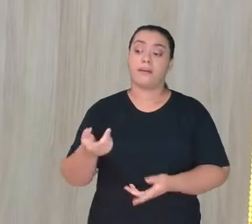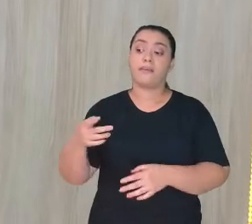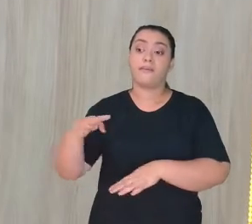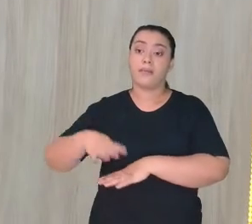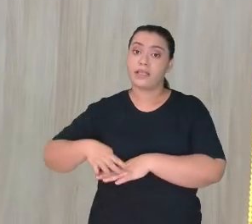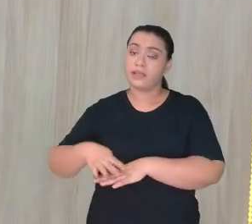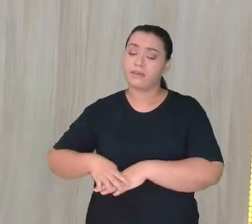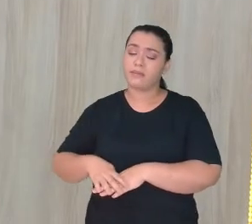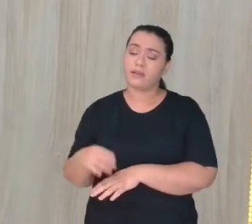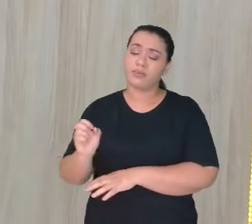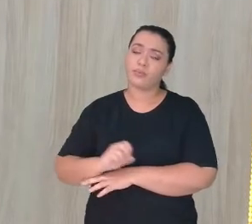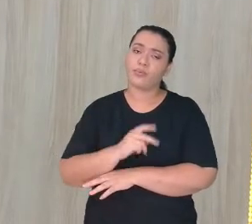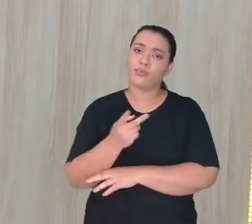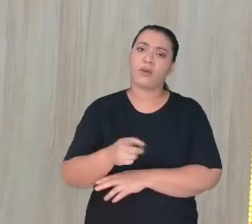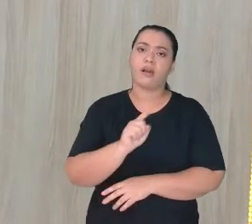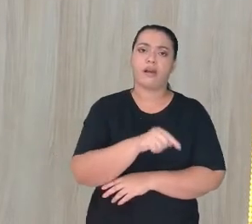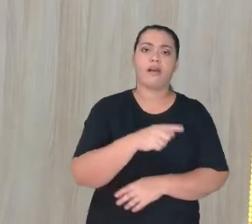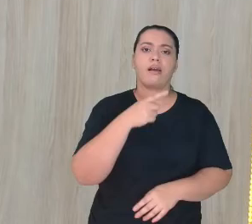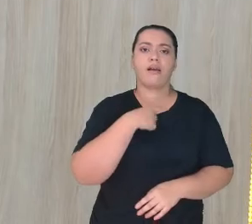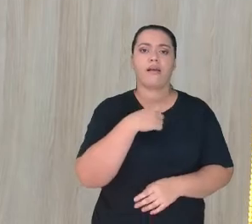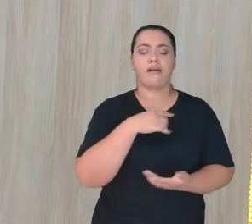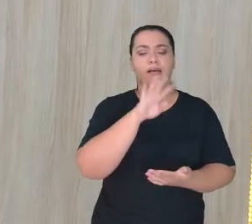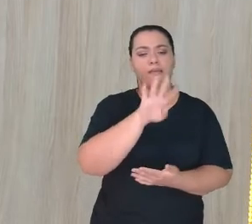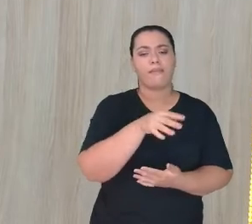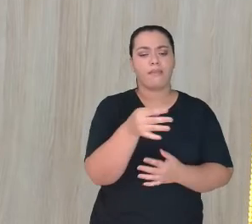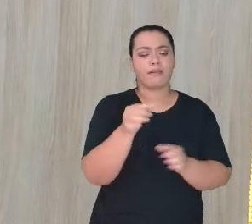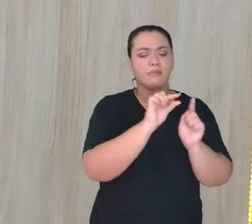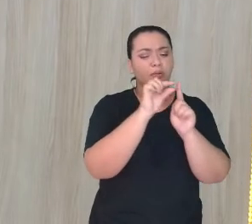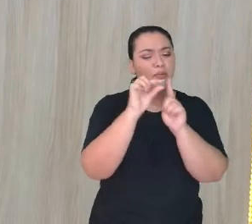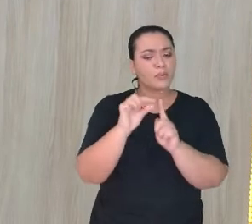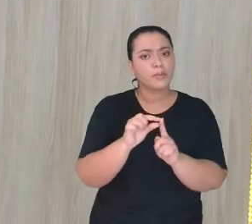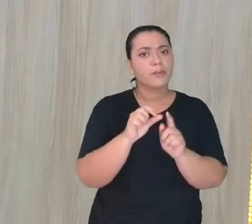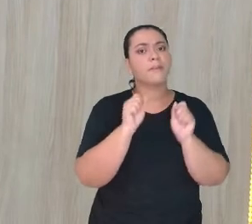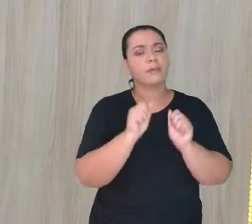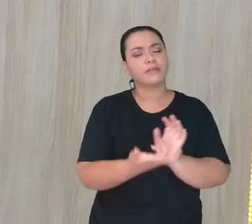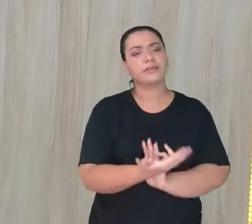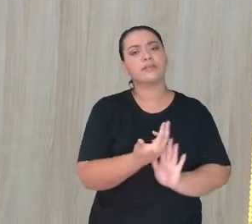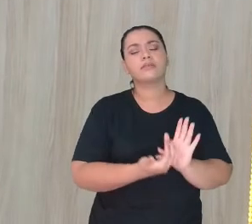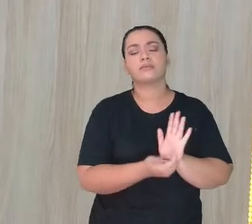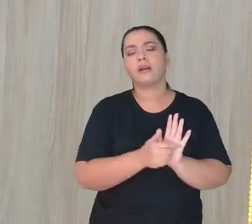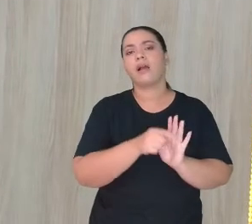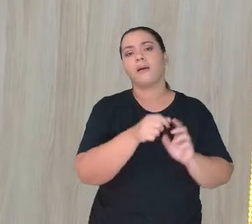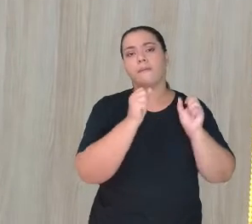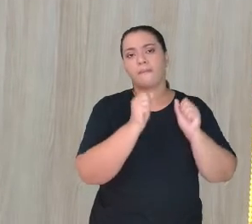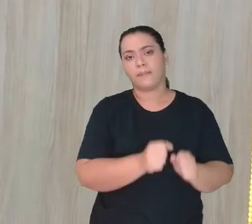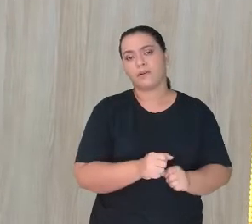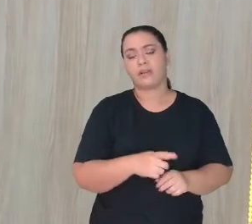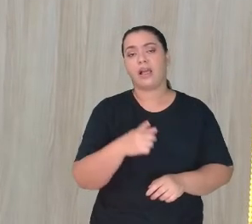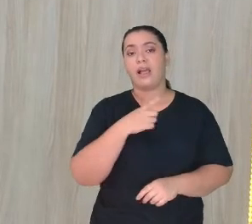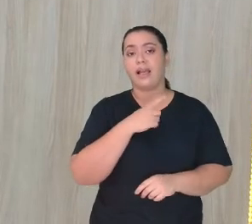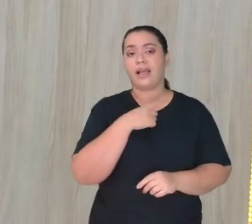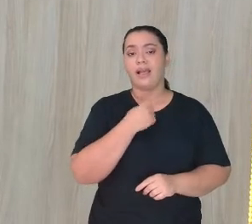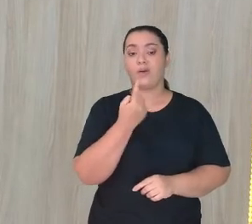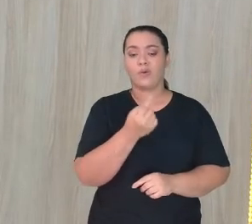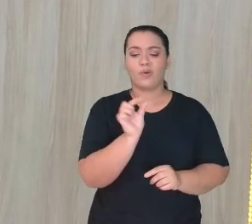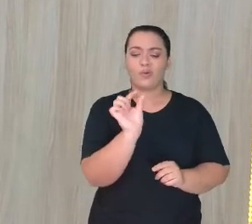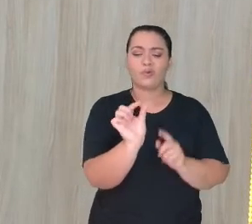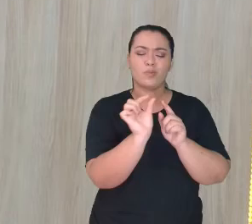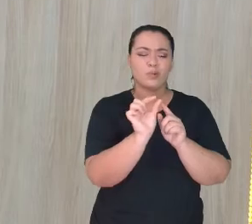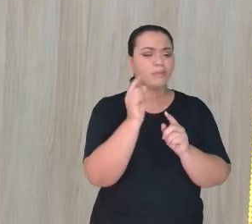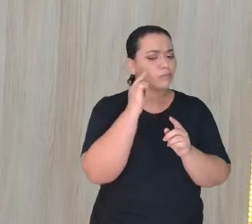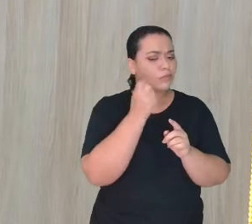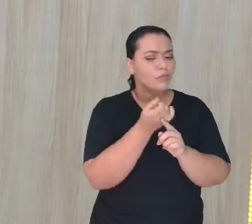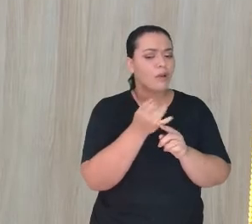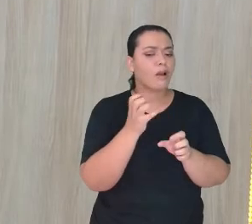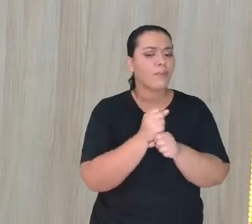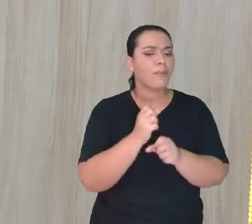matemática ou através de uma malha quadriculada. A gente consegue descobrir, sim, por causa da unidade de medida de um quadradinho, de 1 por 1,